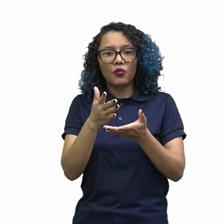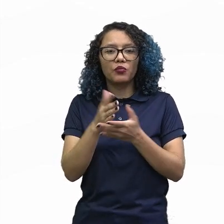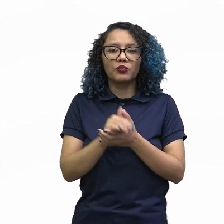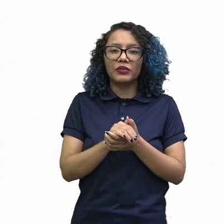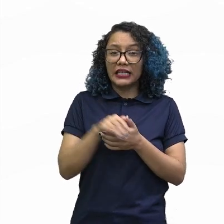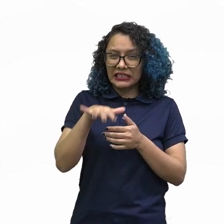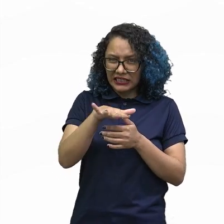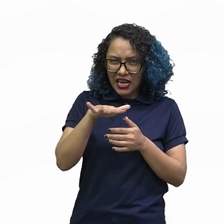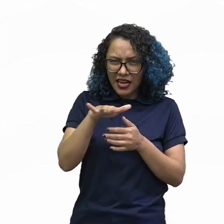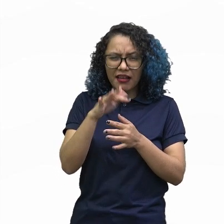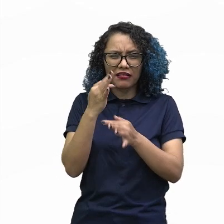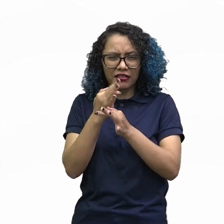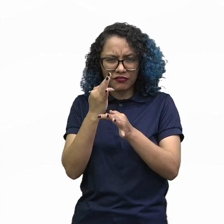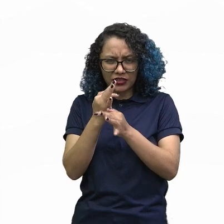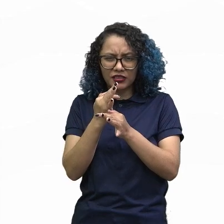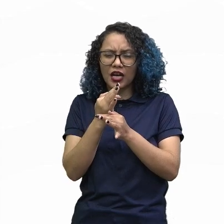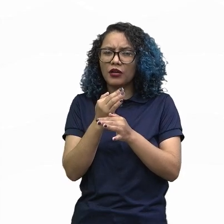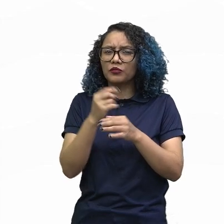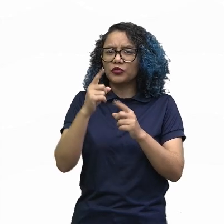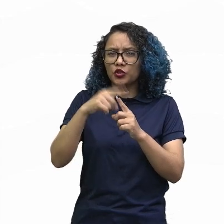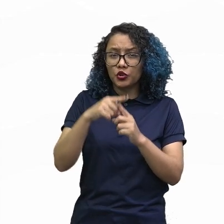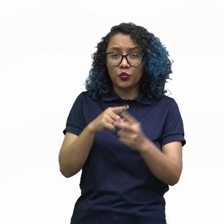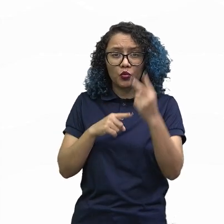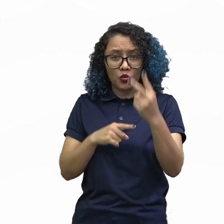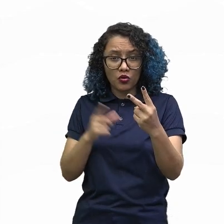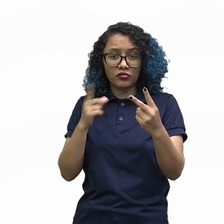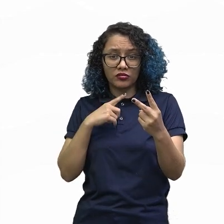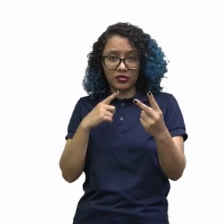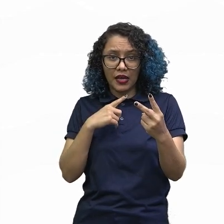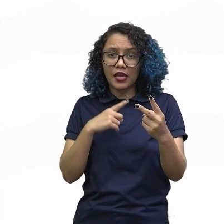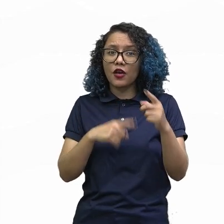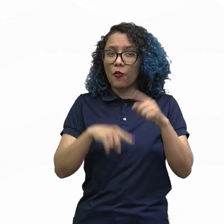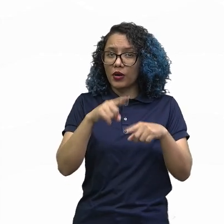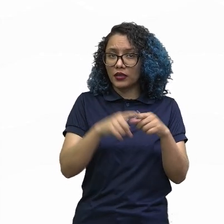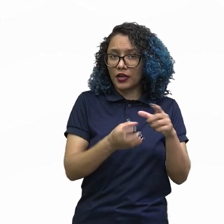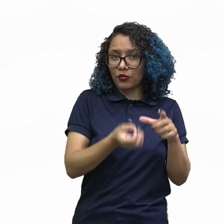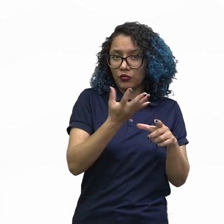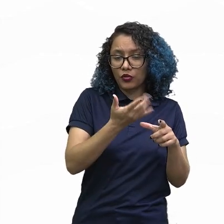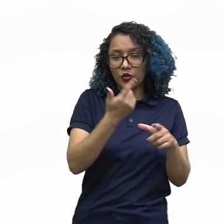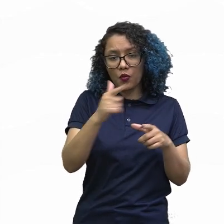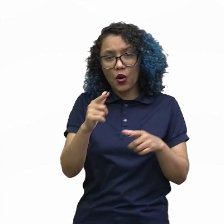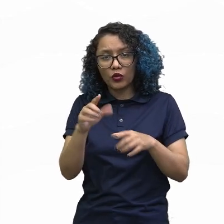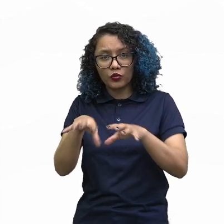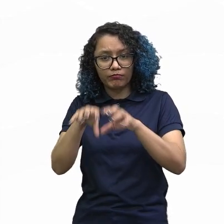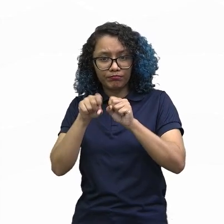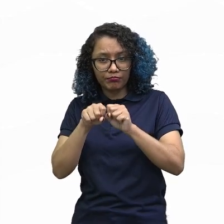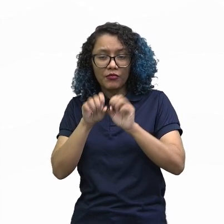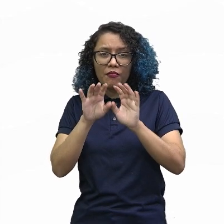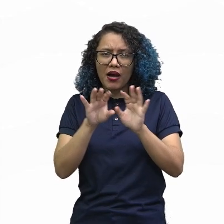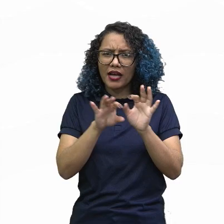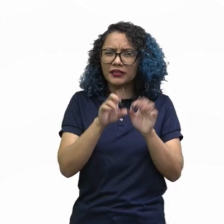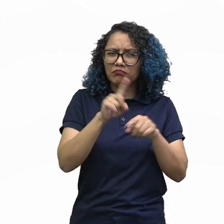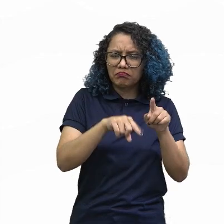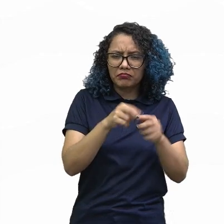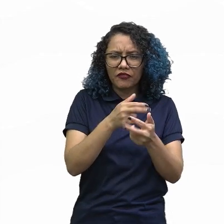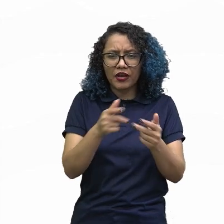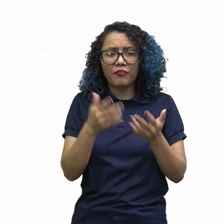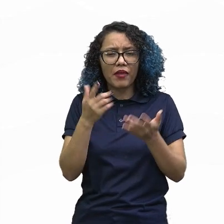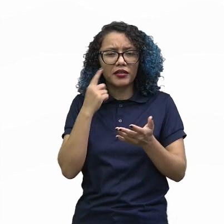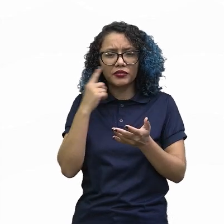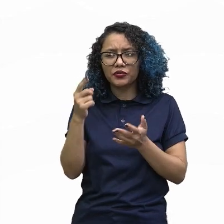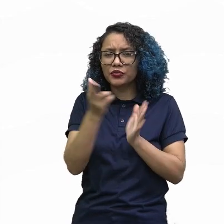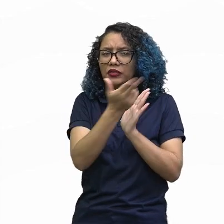os receptores e os geradores. Claro que precisam ter vários dispositivos. E esse esquema nos dá o